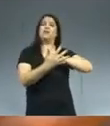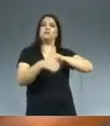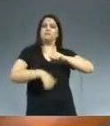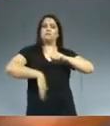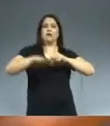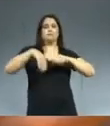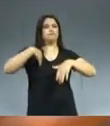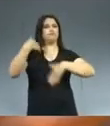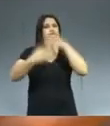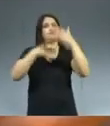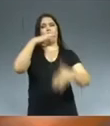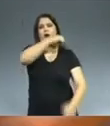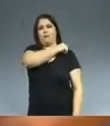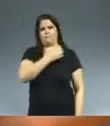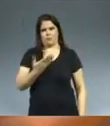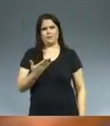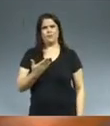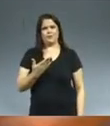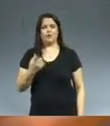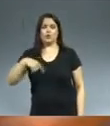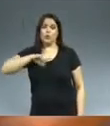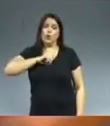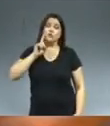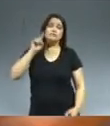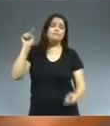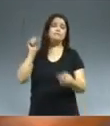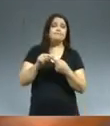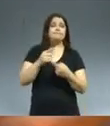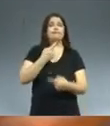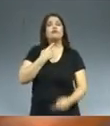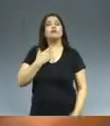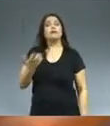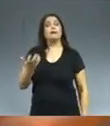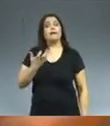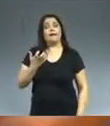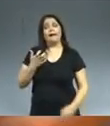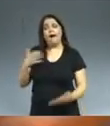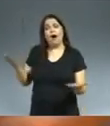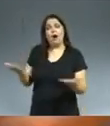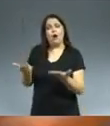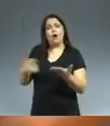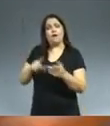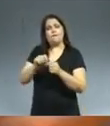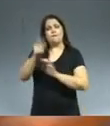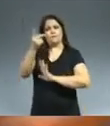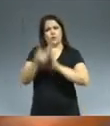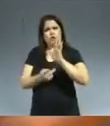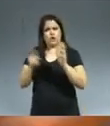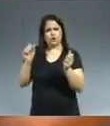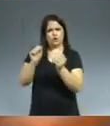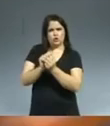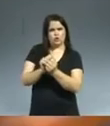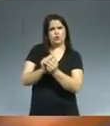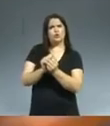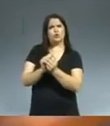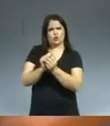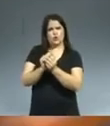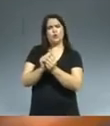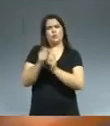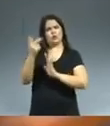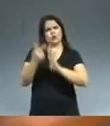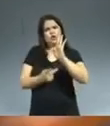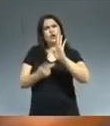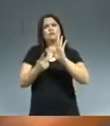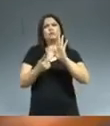acelerou esse processo aí nós pretendemos o que nós vamos inclusive agora fazer o projeto que trará mericano de